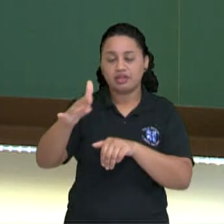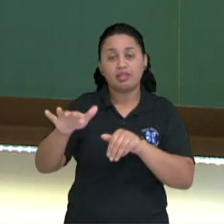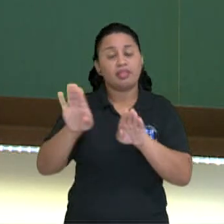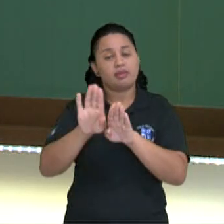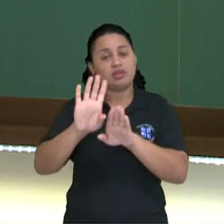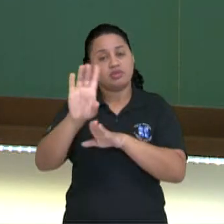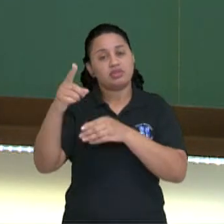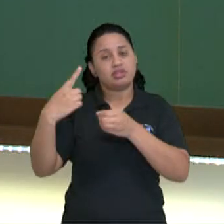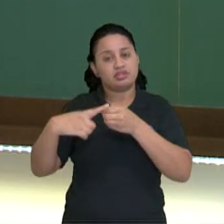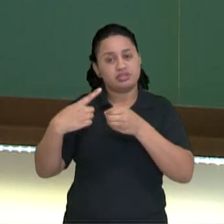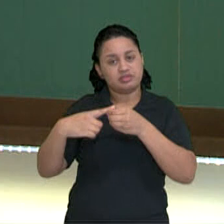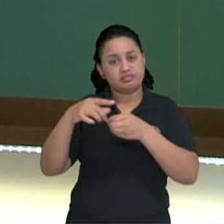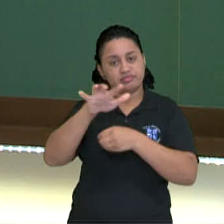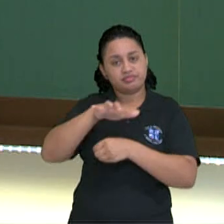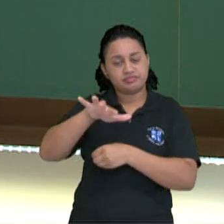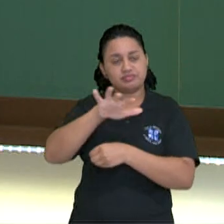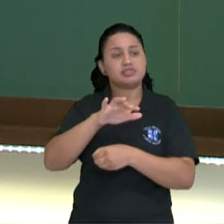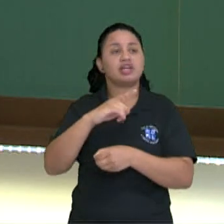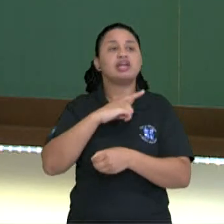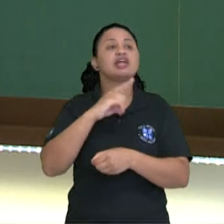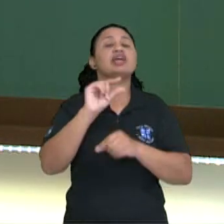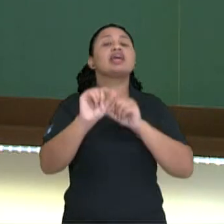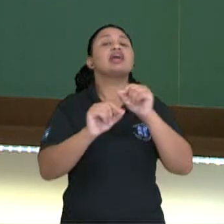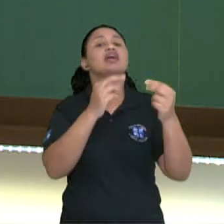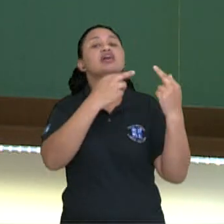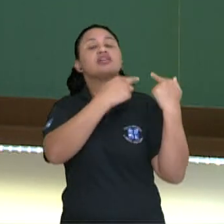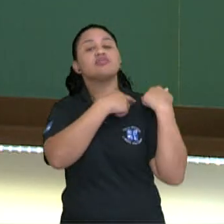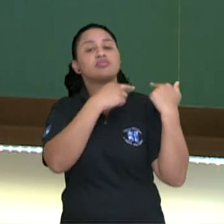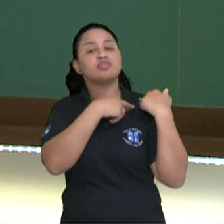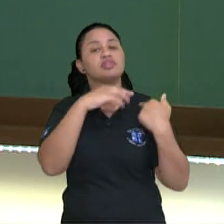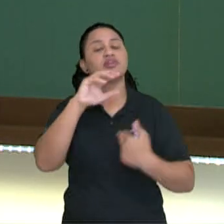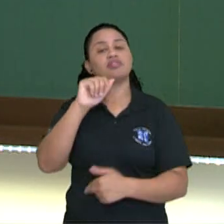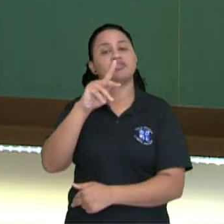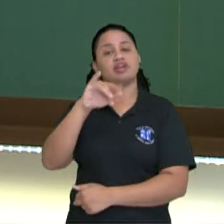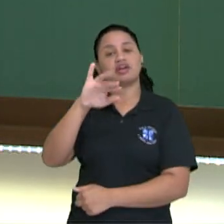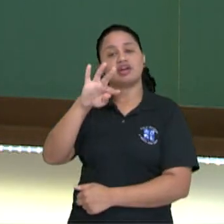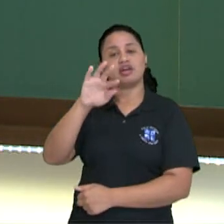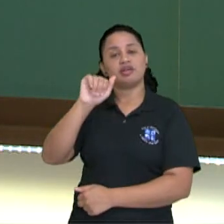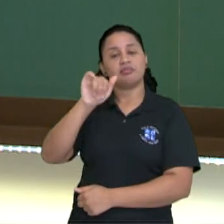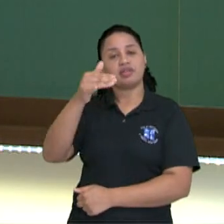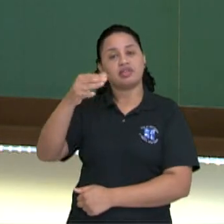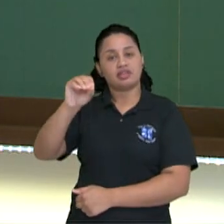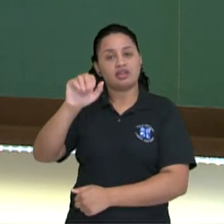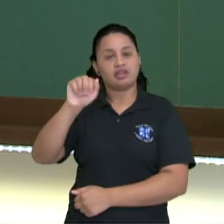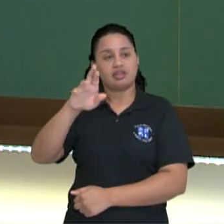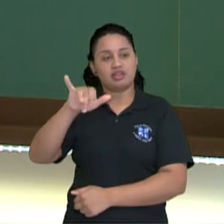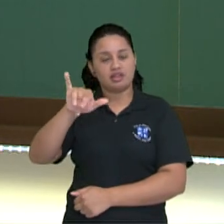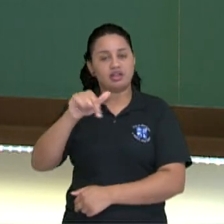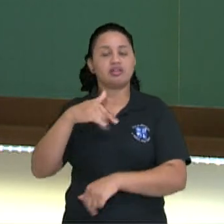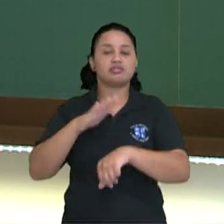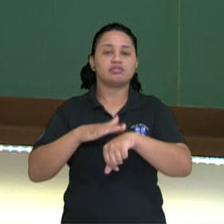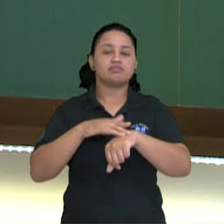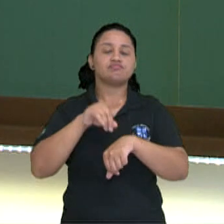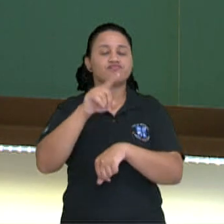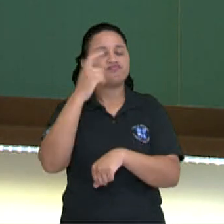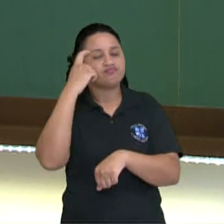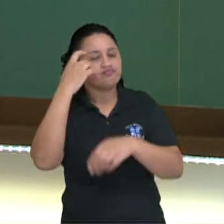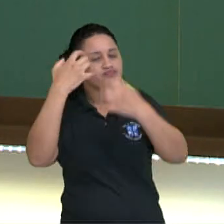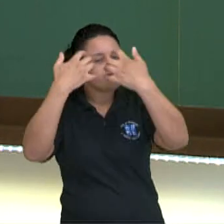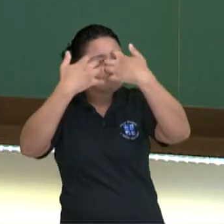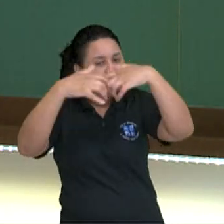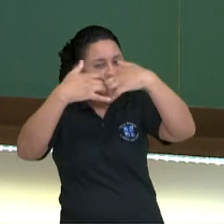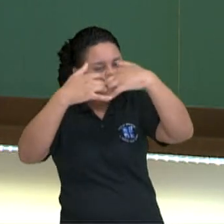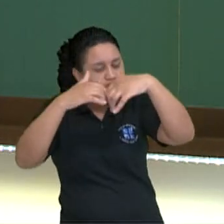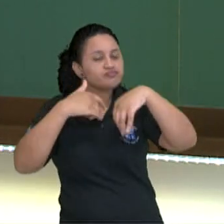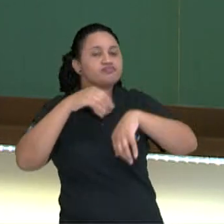Bahia, pertence aos capitães da areia. Eu vou dar um tempinho para você pensar, para